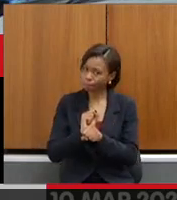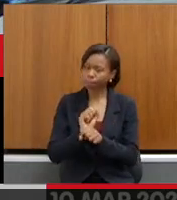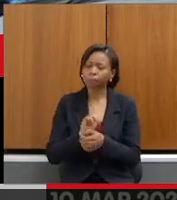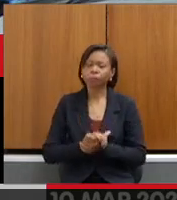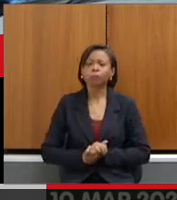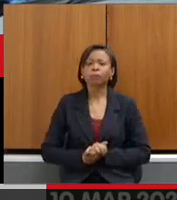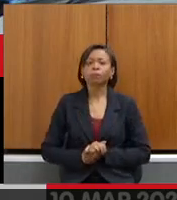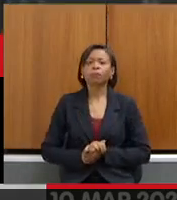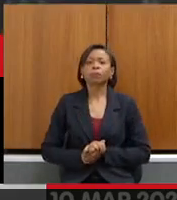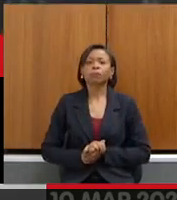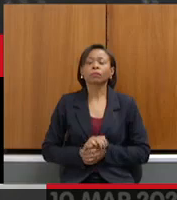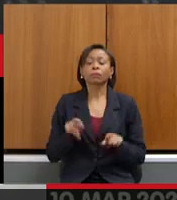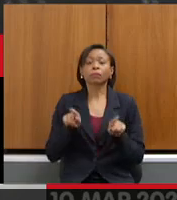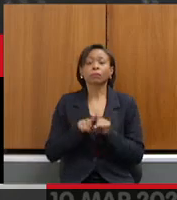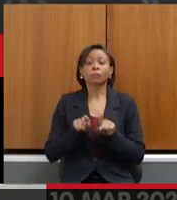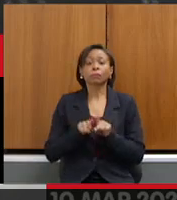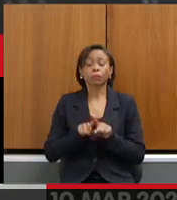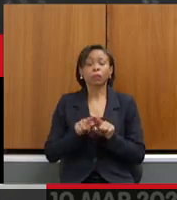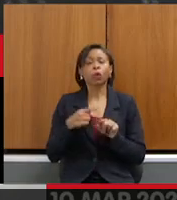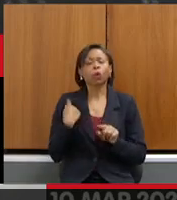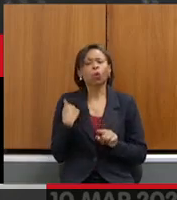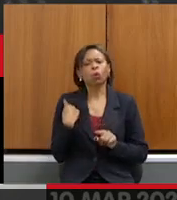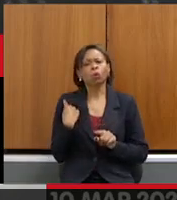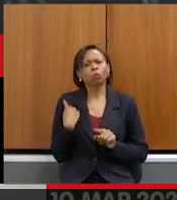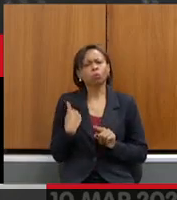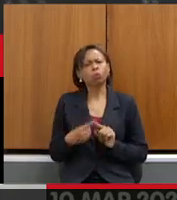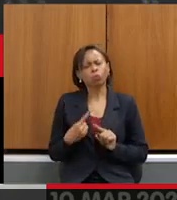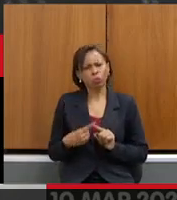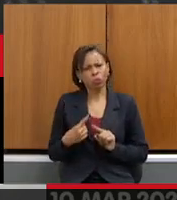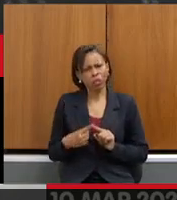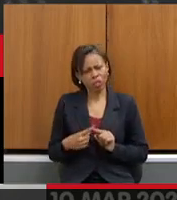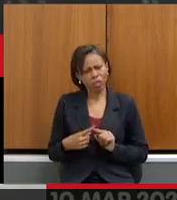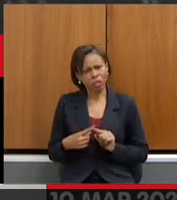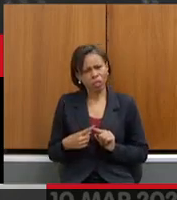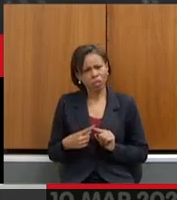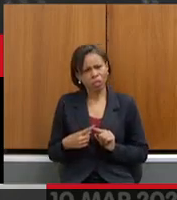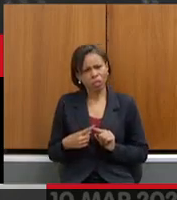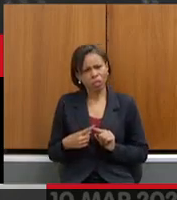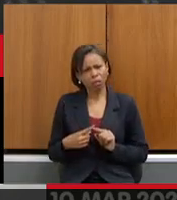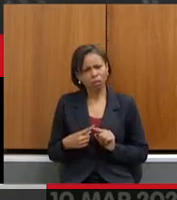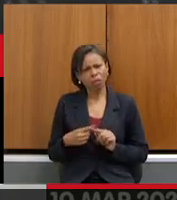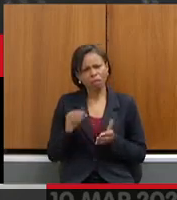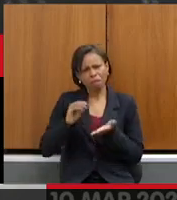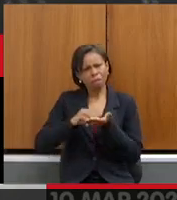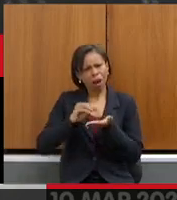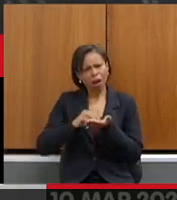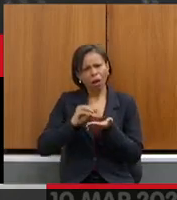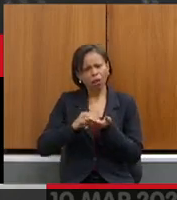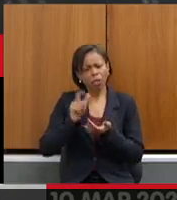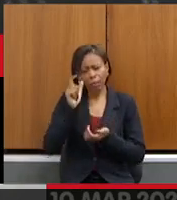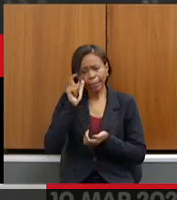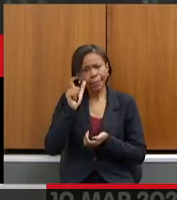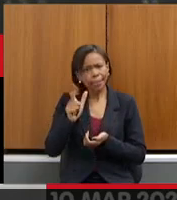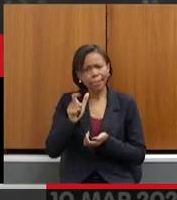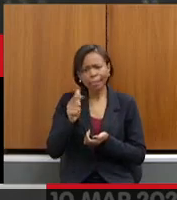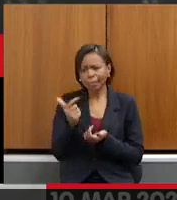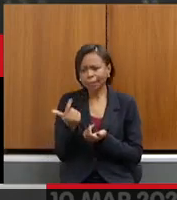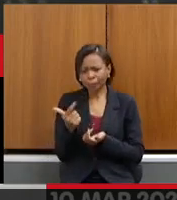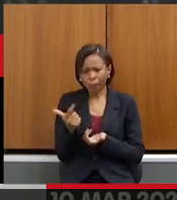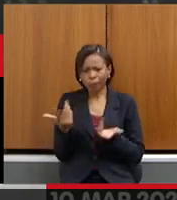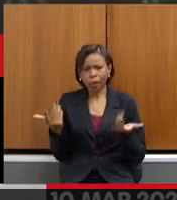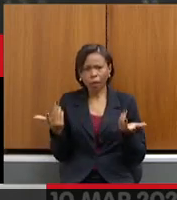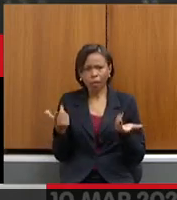eu postando aqui qual a razão do fracasso ou desinteresse das negociações